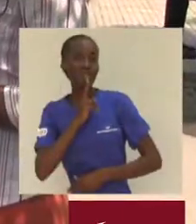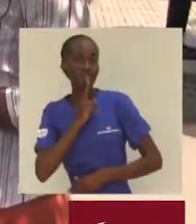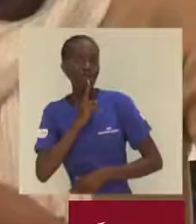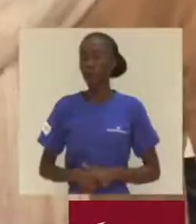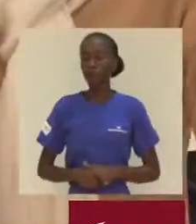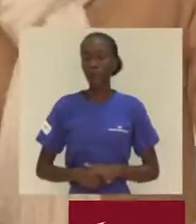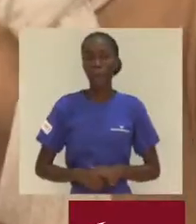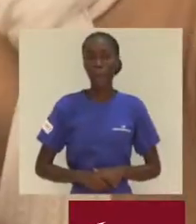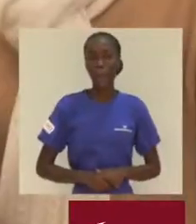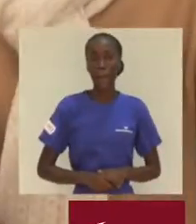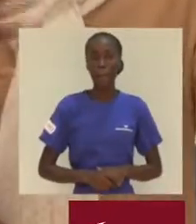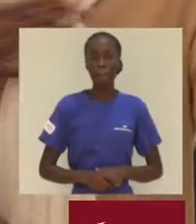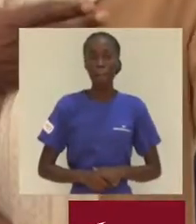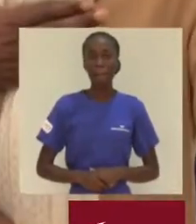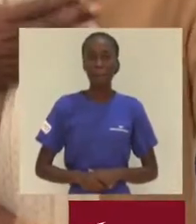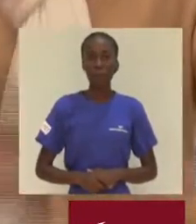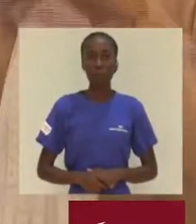só.